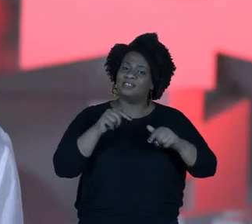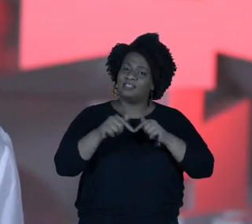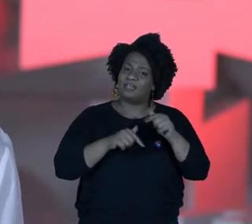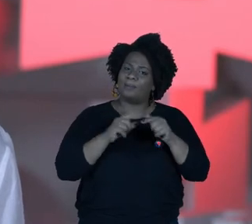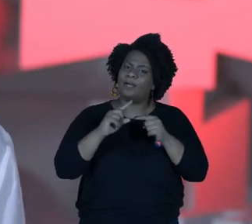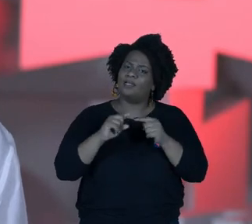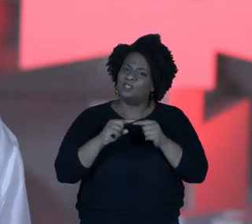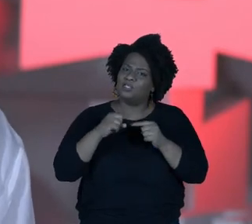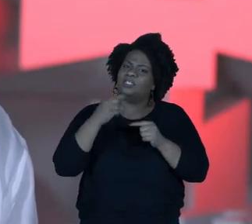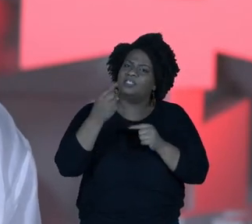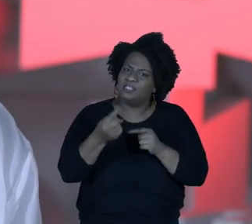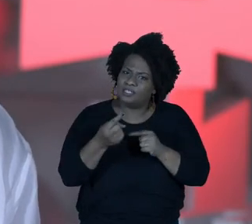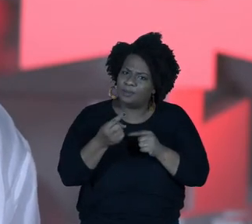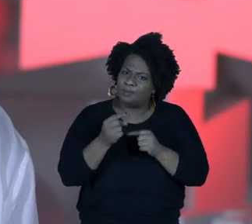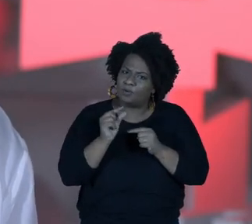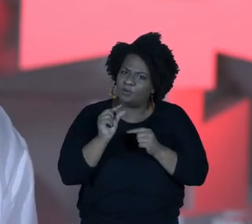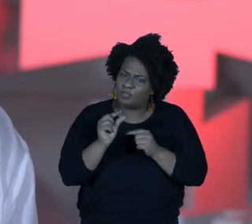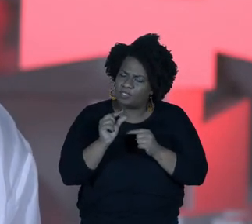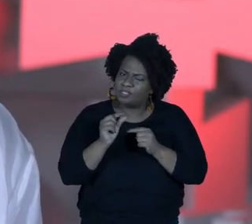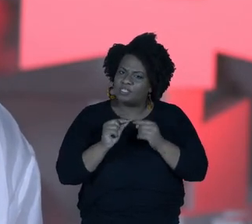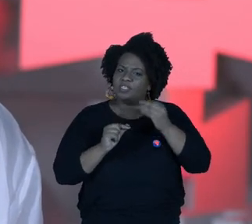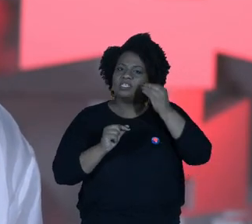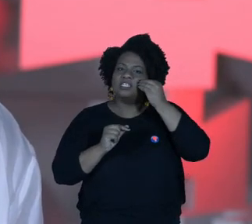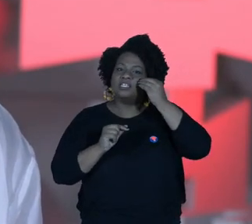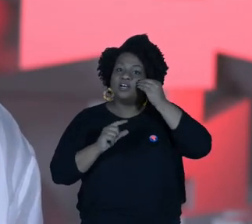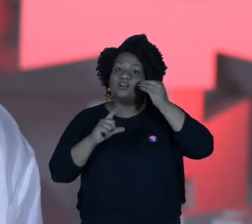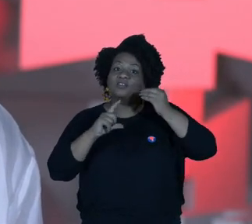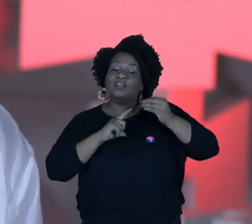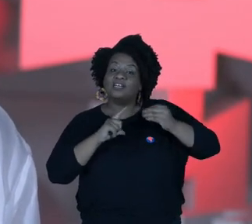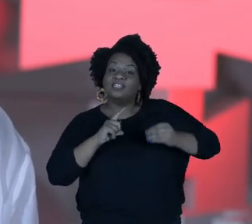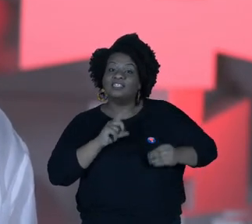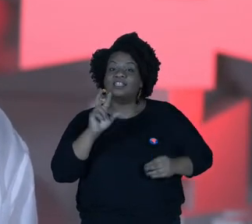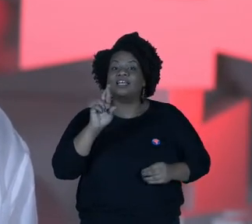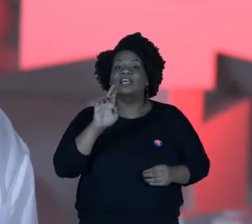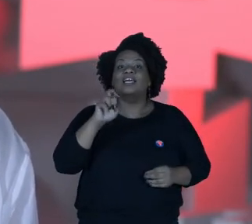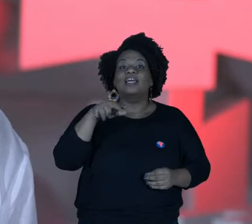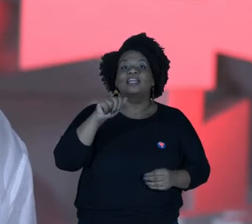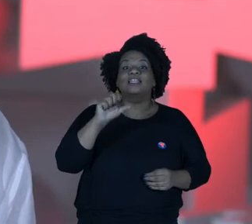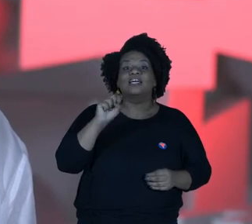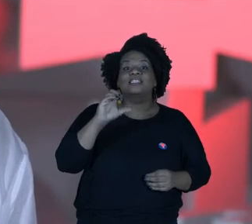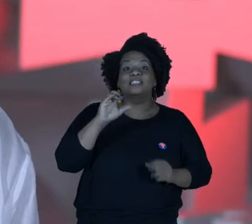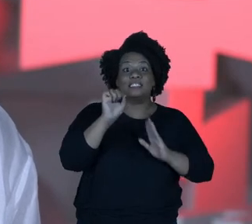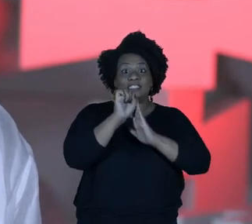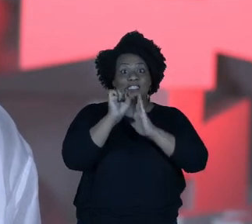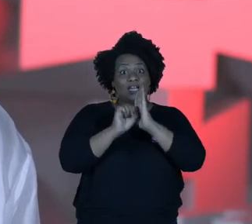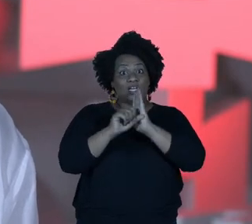pouco depois. Então, a gente tem aqui, em pleno Renascimento, no século XV,